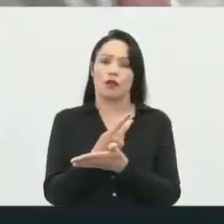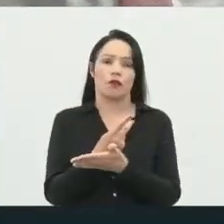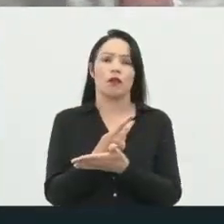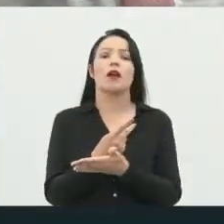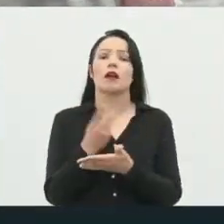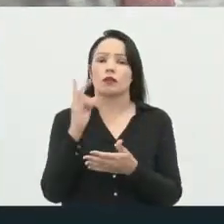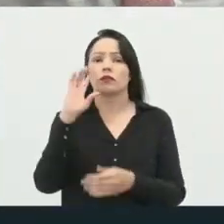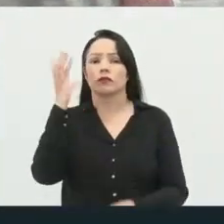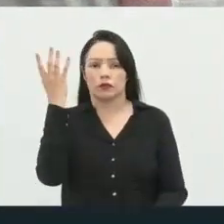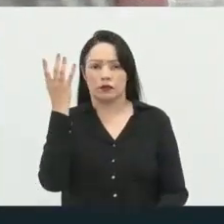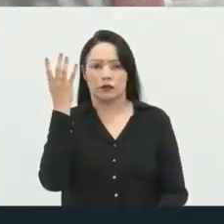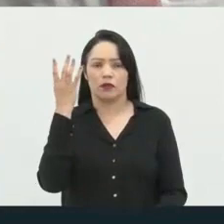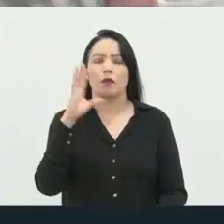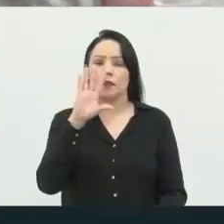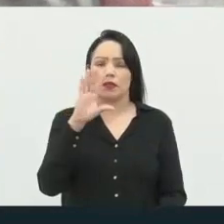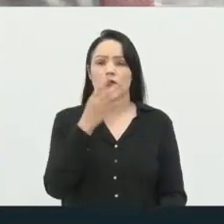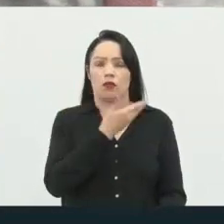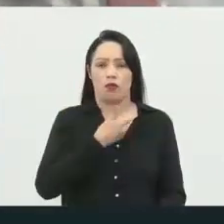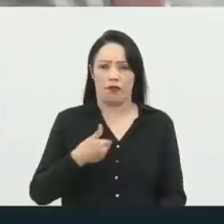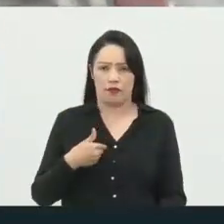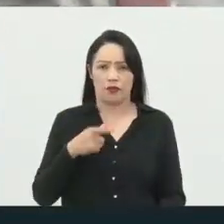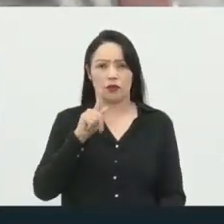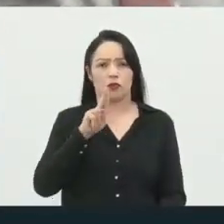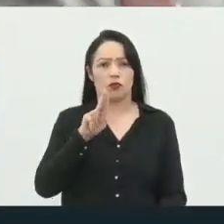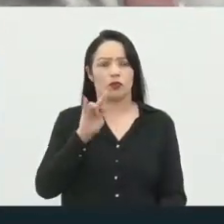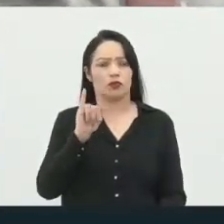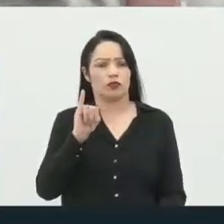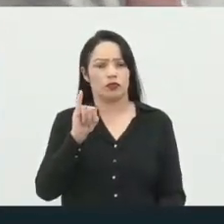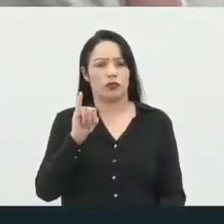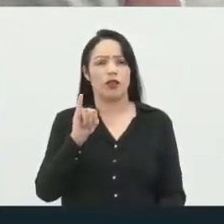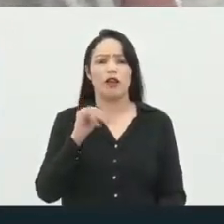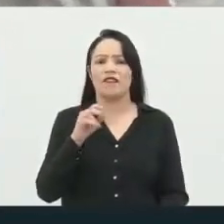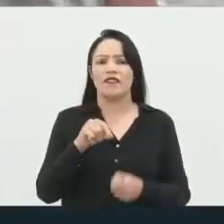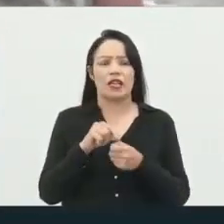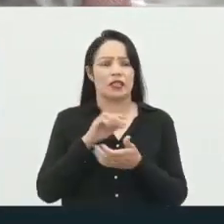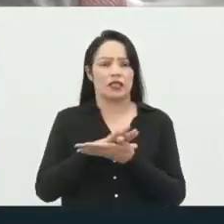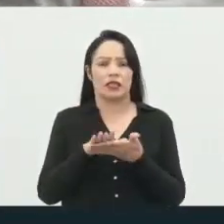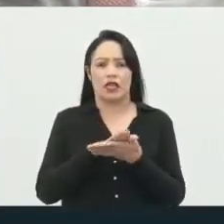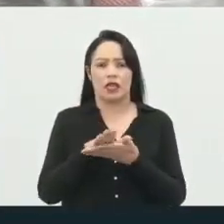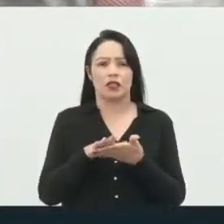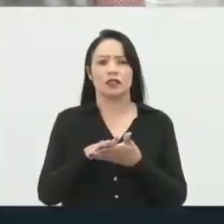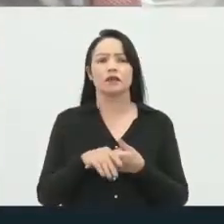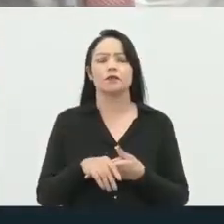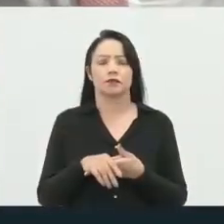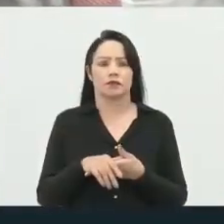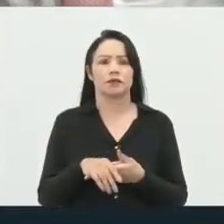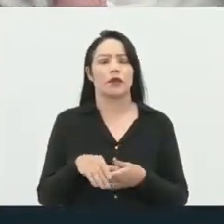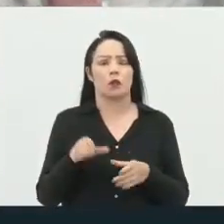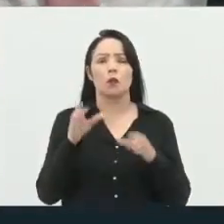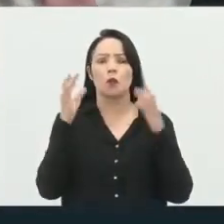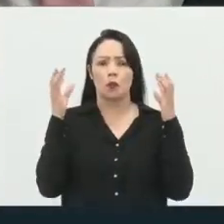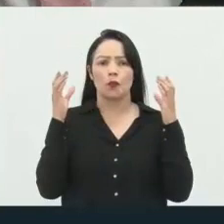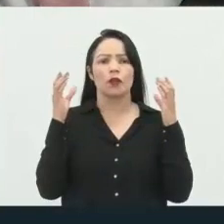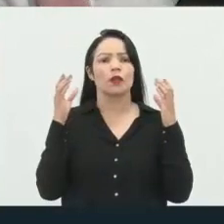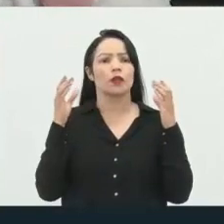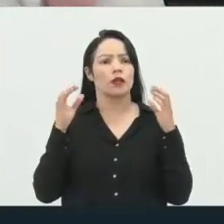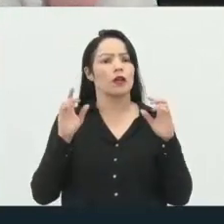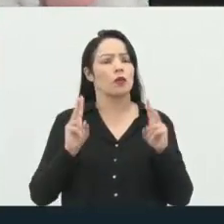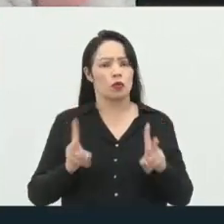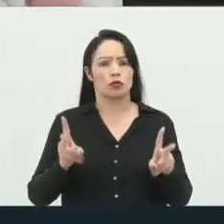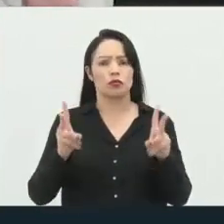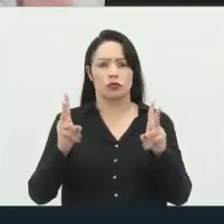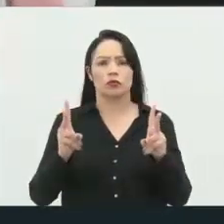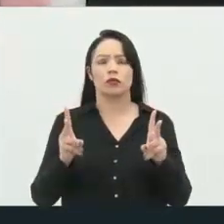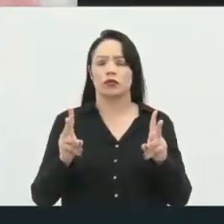e o governo do prefeito Gucci não tomou nenhuma Providência foi omisso como continua sendo omisso com